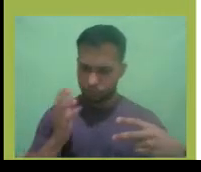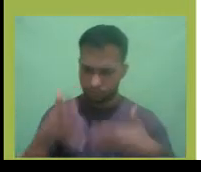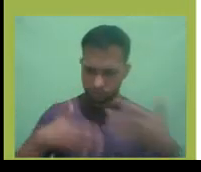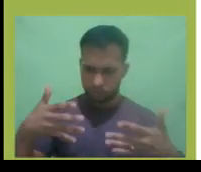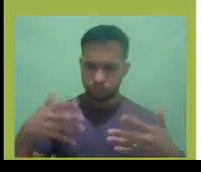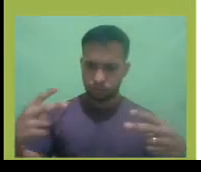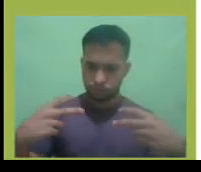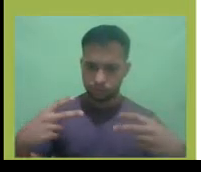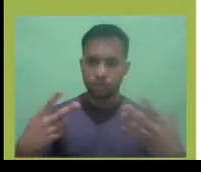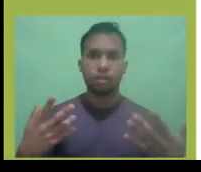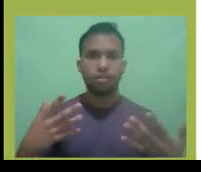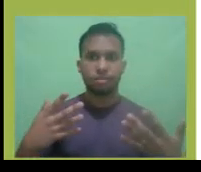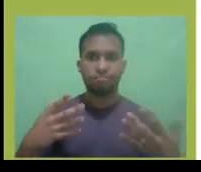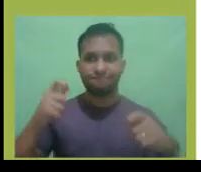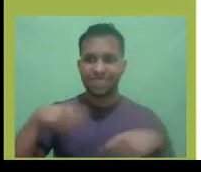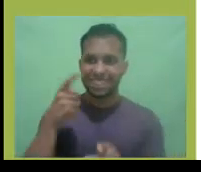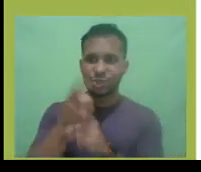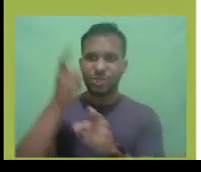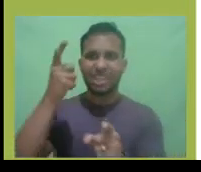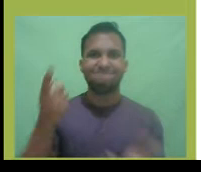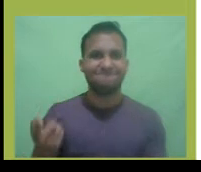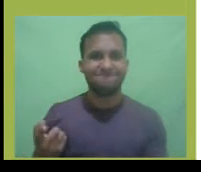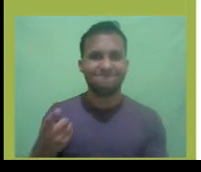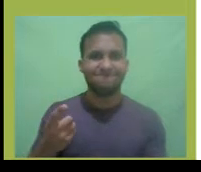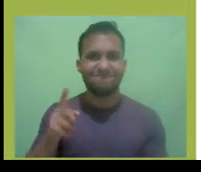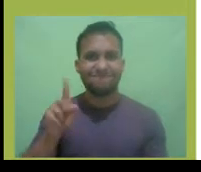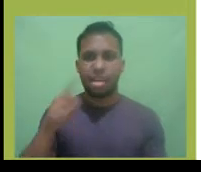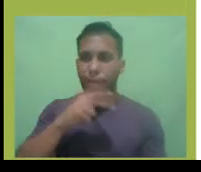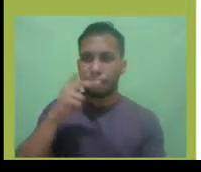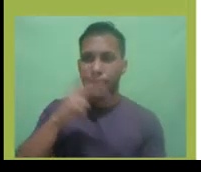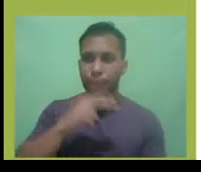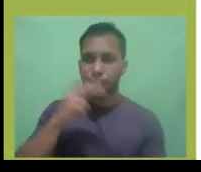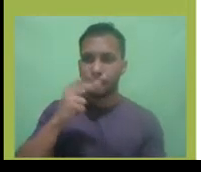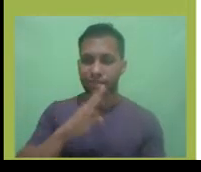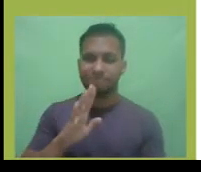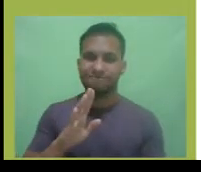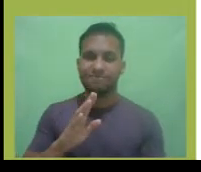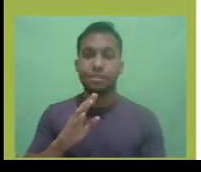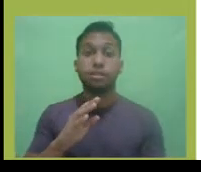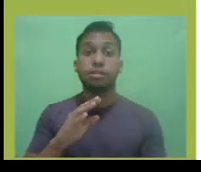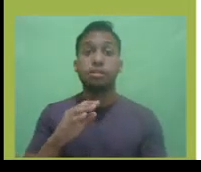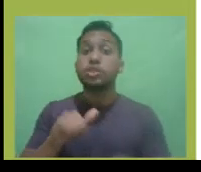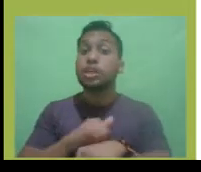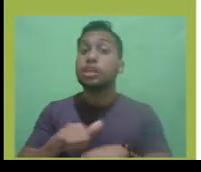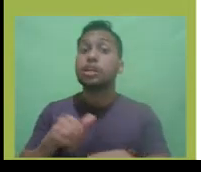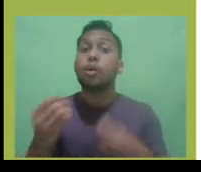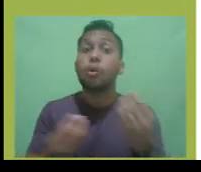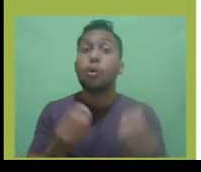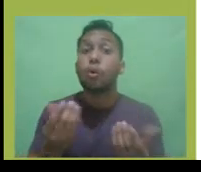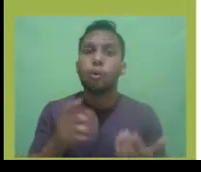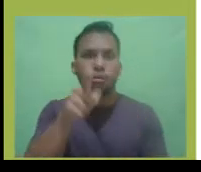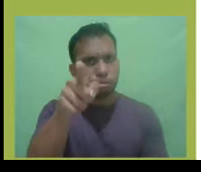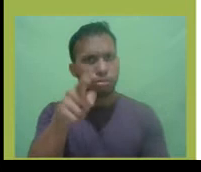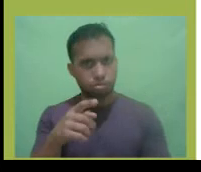é interessante você gravar a sua apresentação e se ver falando. Isso ajuda muito. Ou apresentar para um colega,